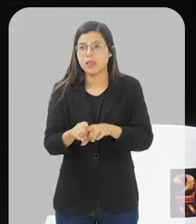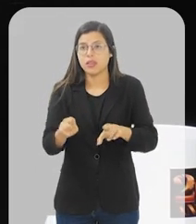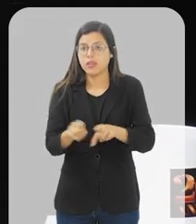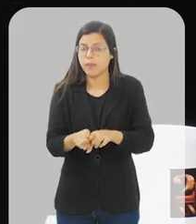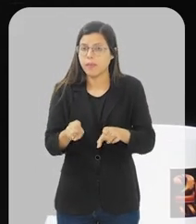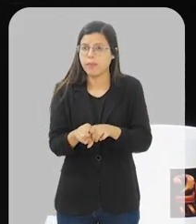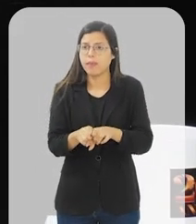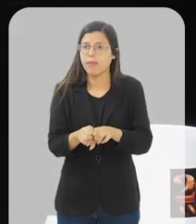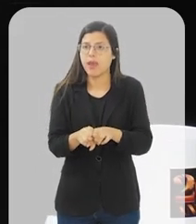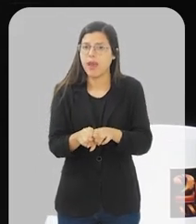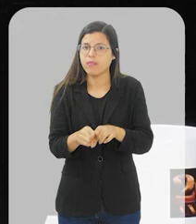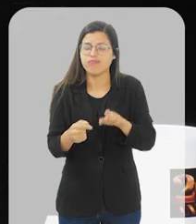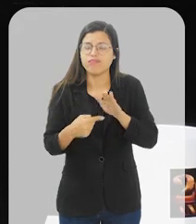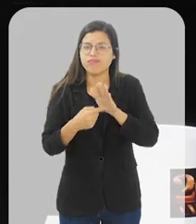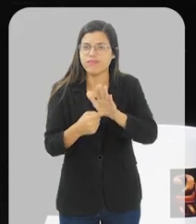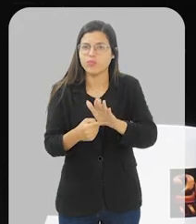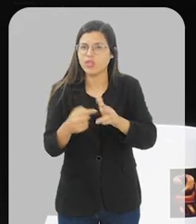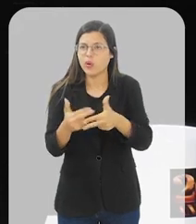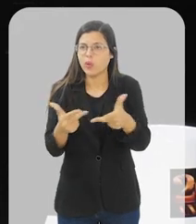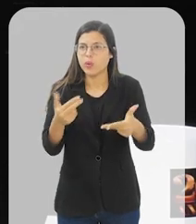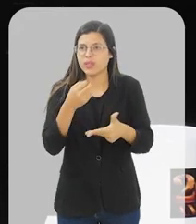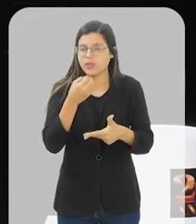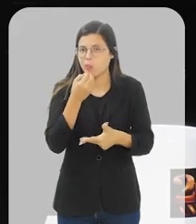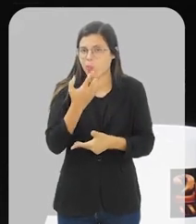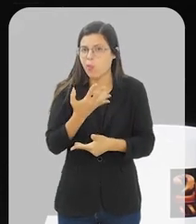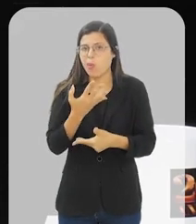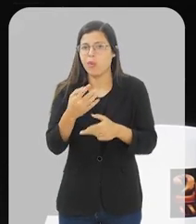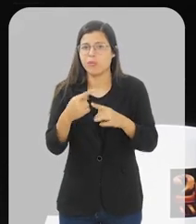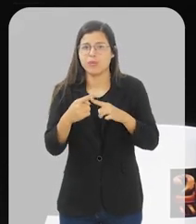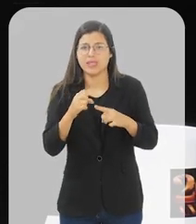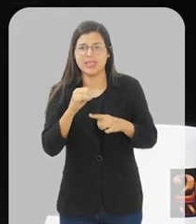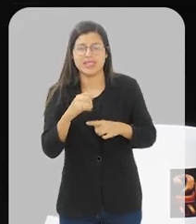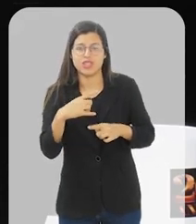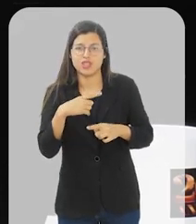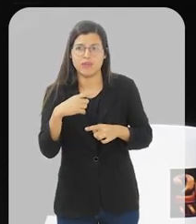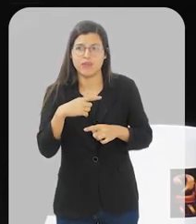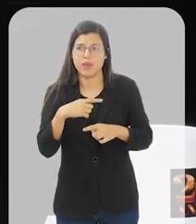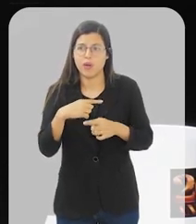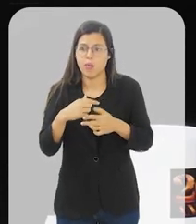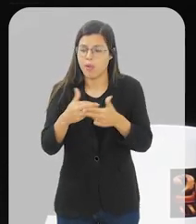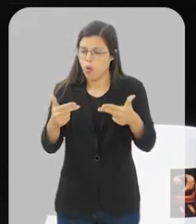transmitir boas energias, porque se tiver uma laranja podre,